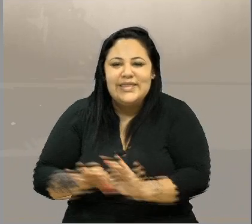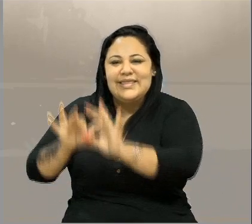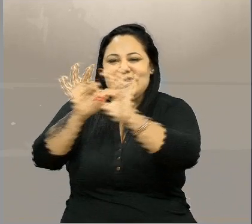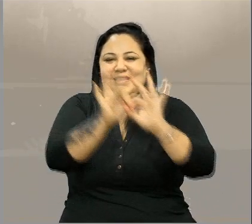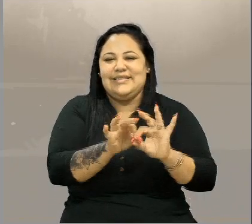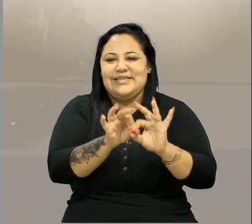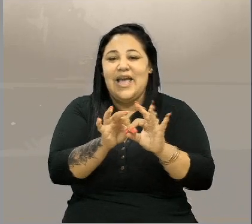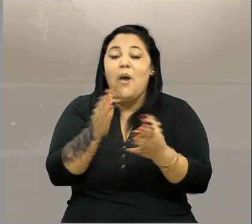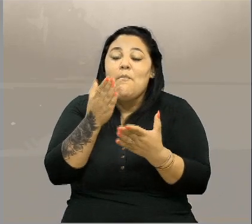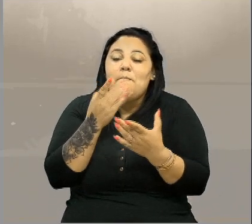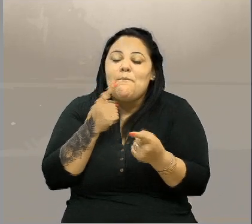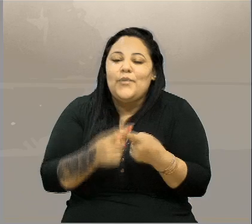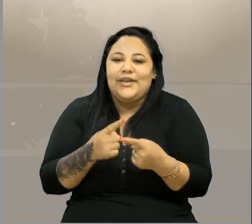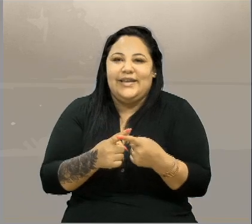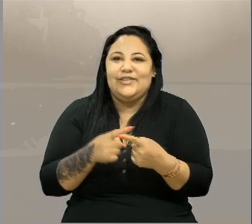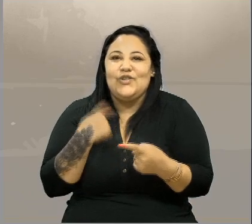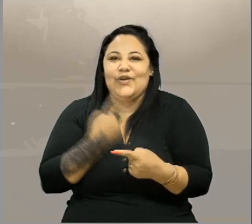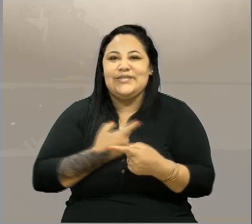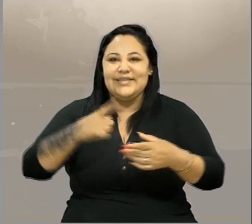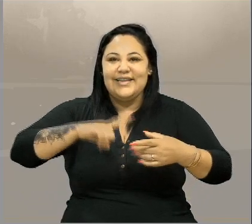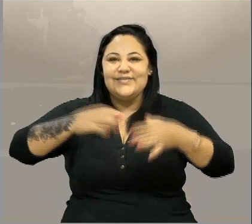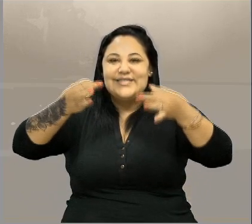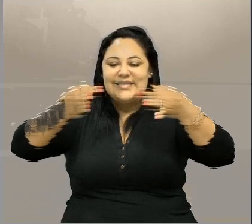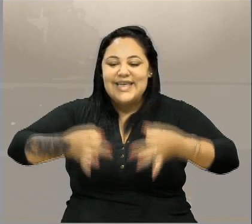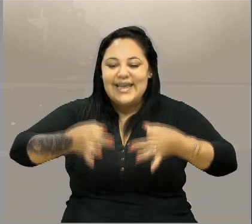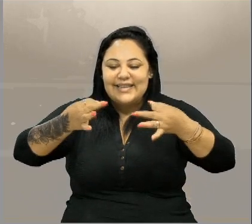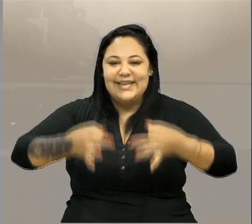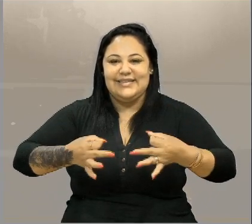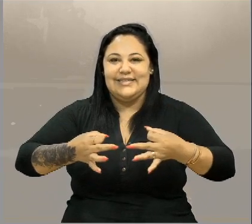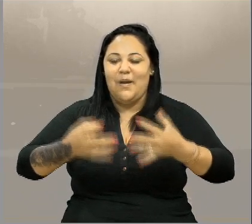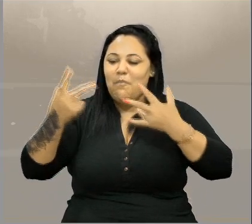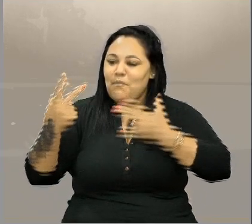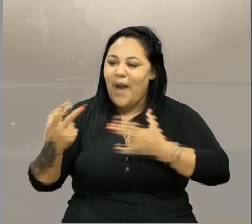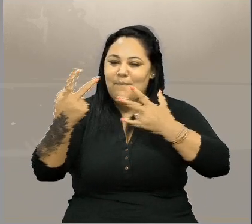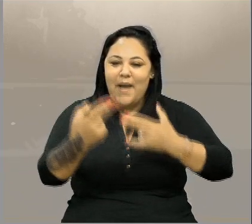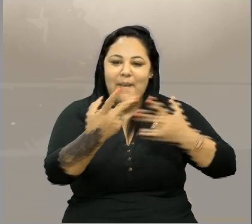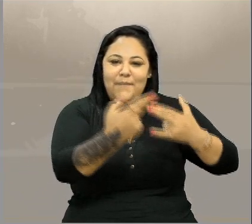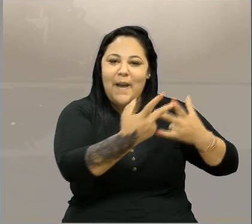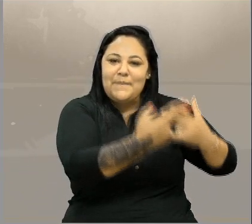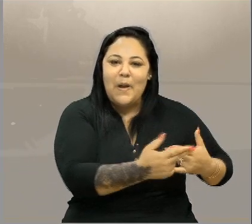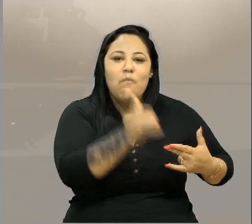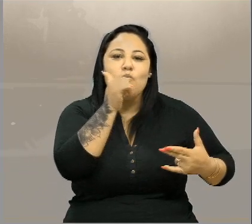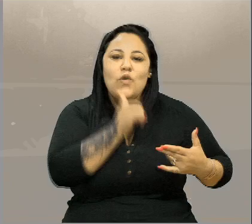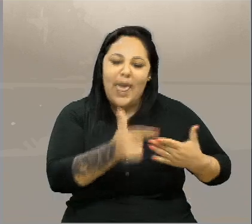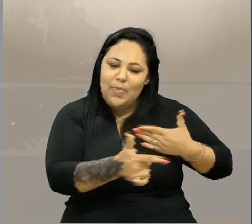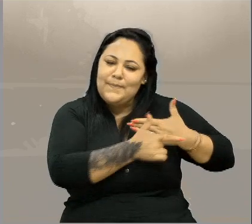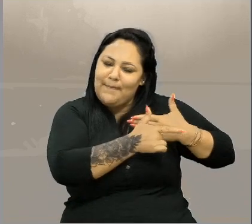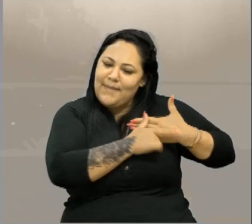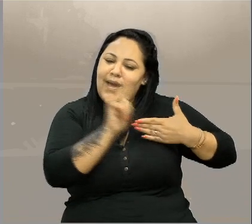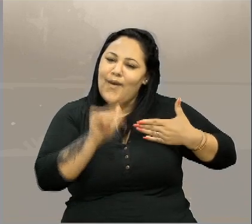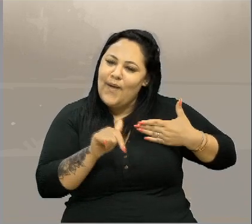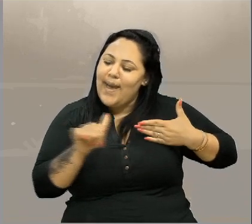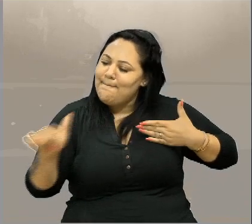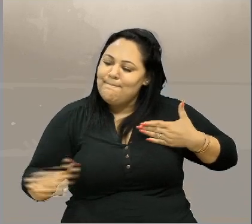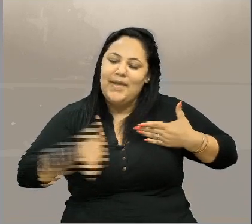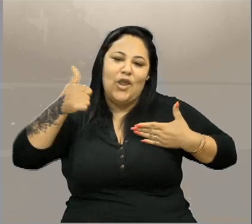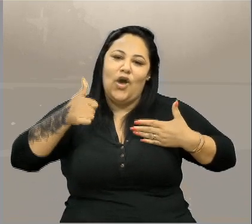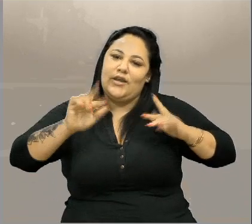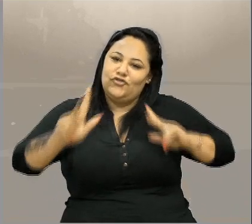Porque certamente as nossas similaridades são maiores do que aquilo que nos